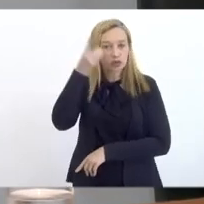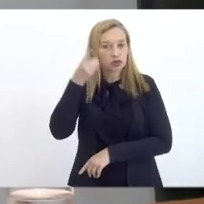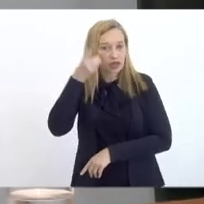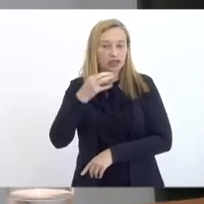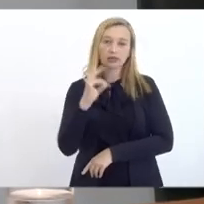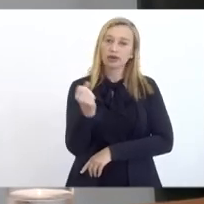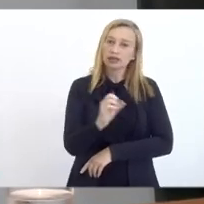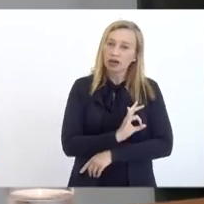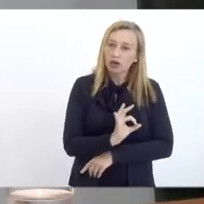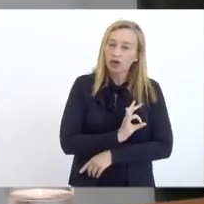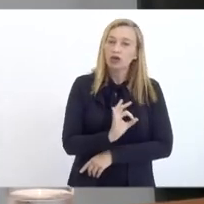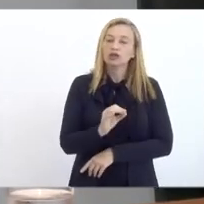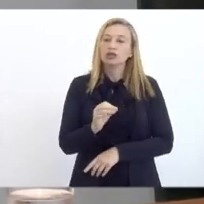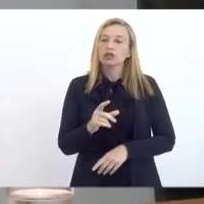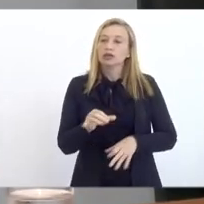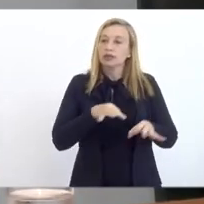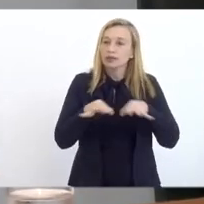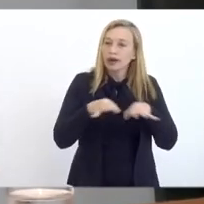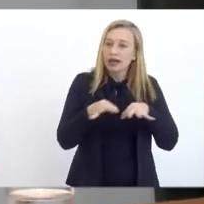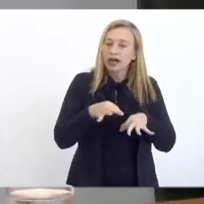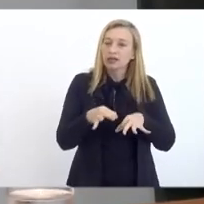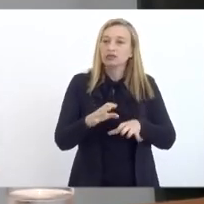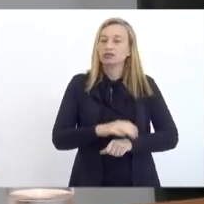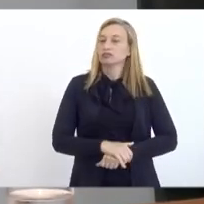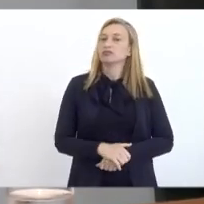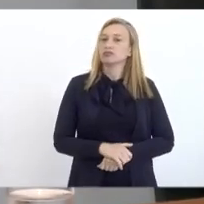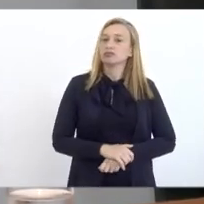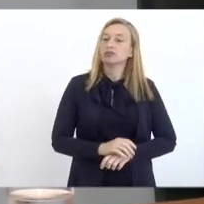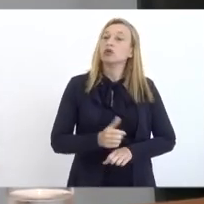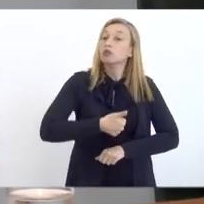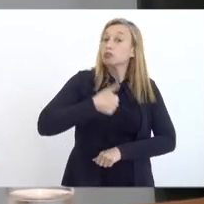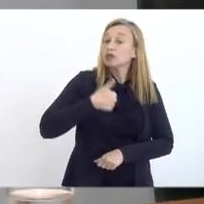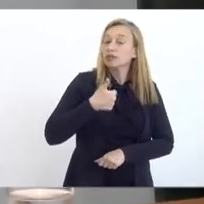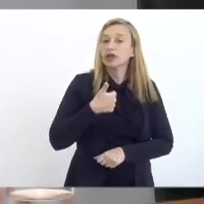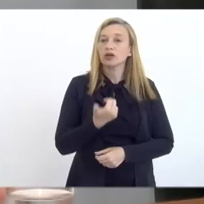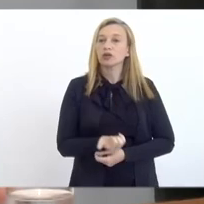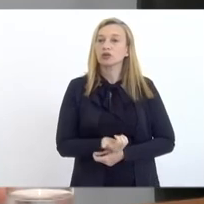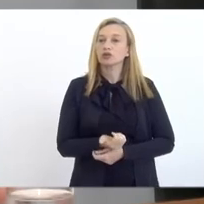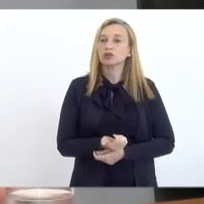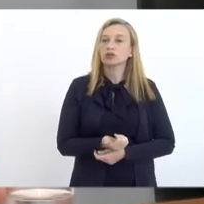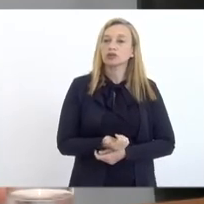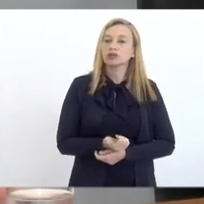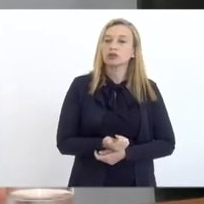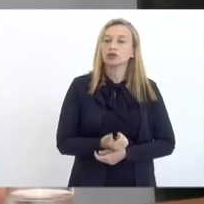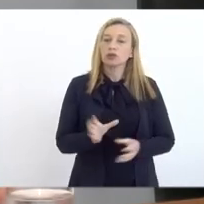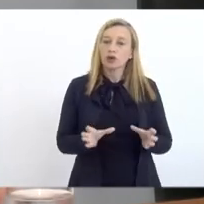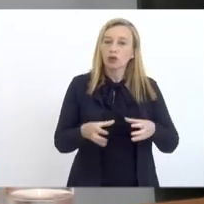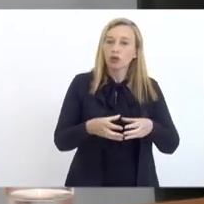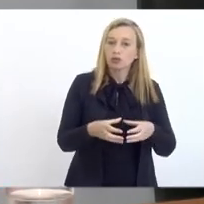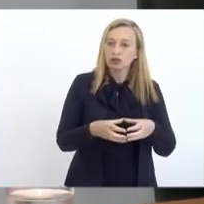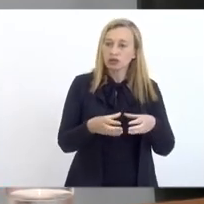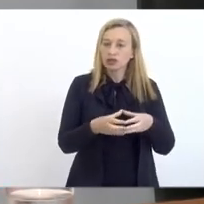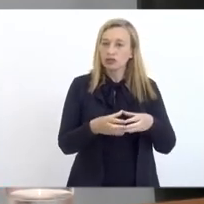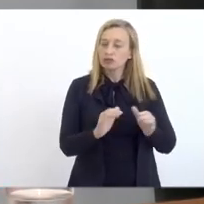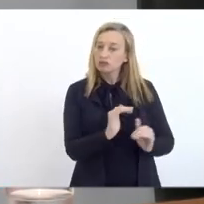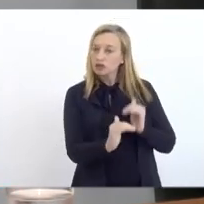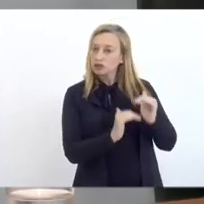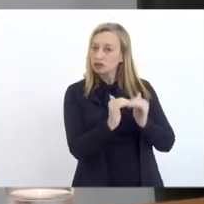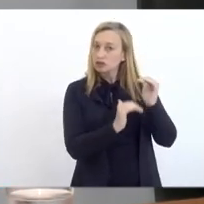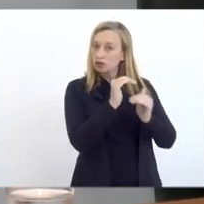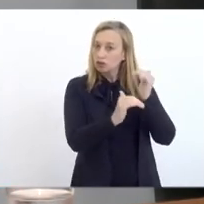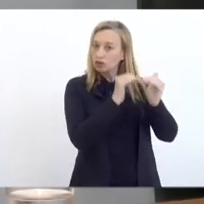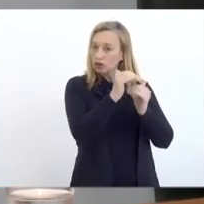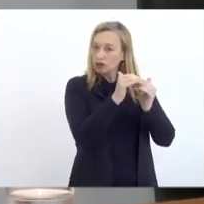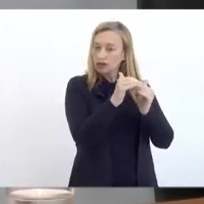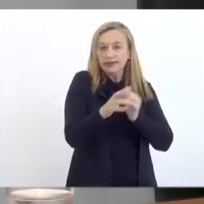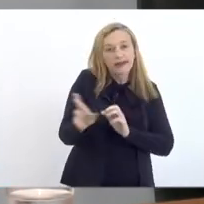Marta Rocha têm feito isso, a gente tem tido êxito, em primeiro lugar com o protagonismo que a comissão vem desenvolvendo, essa